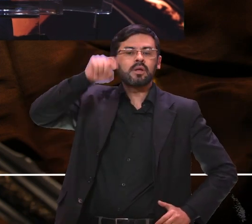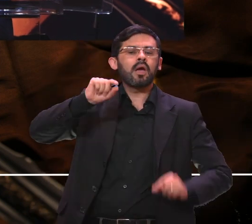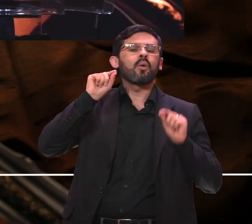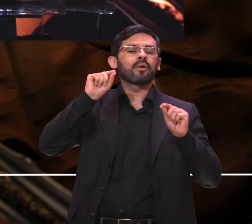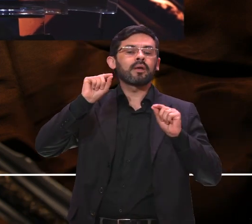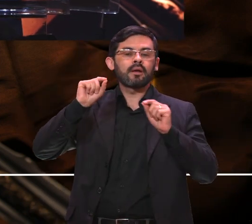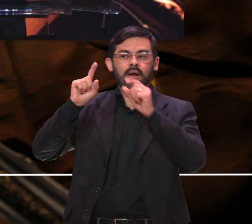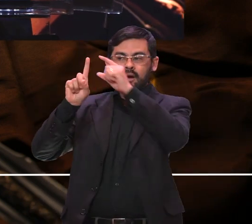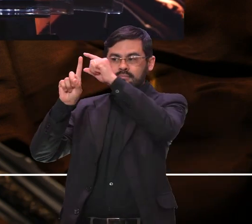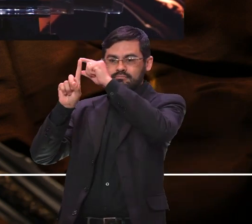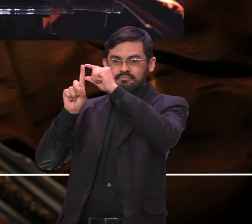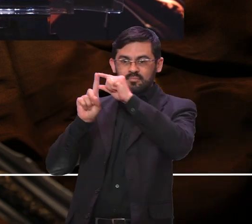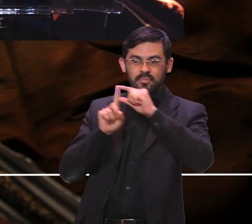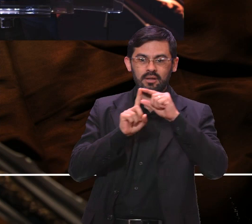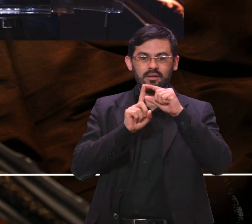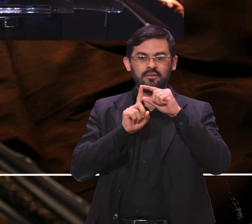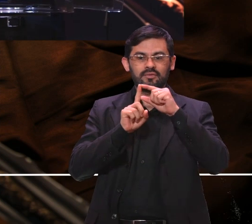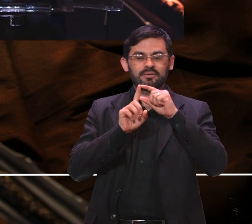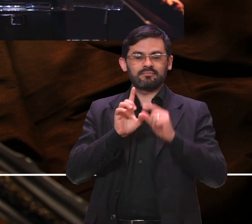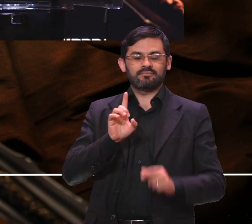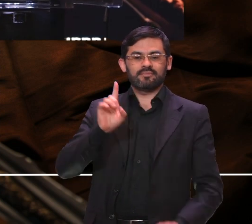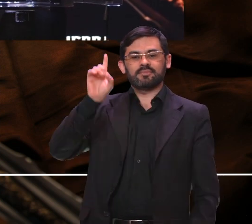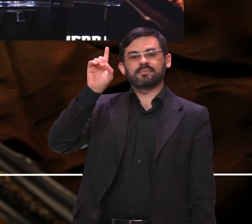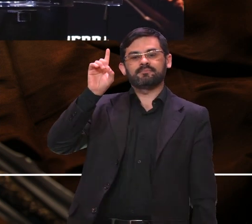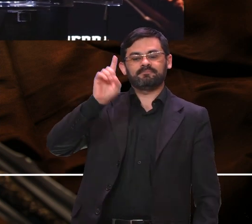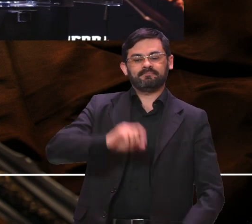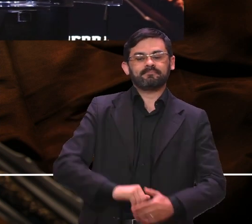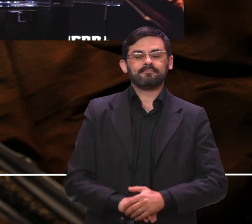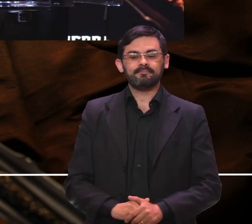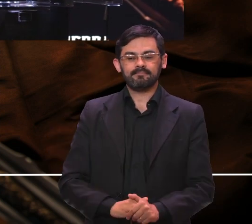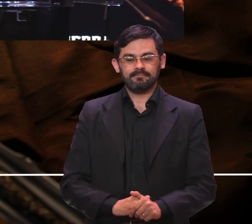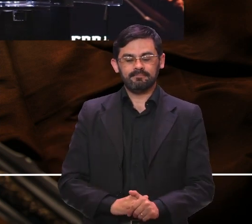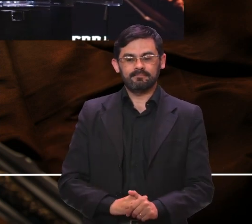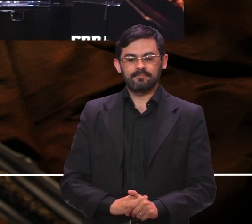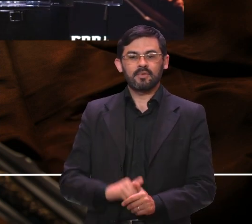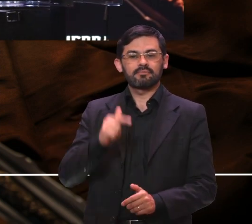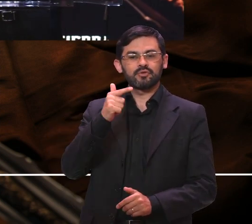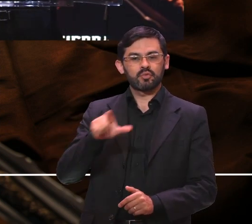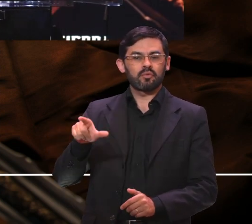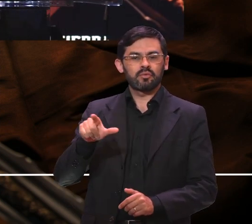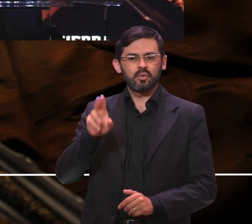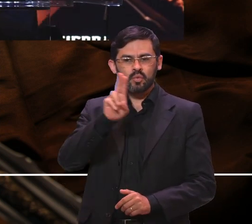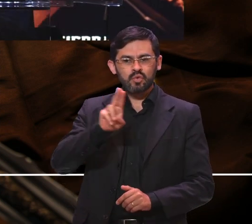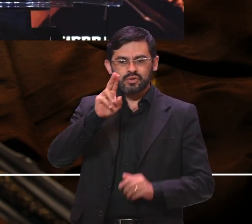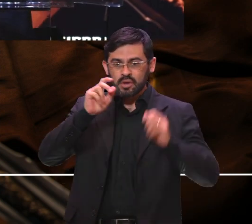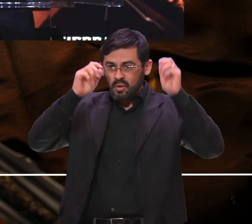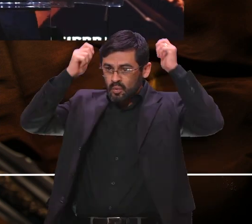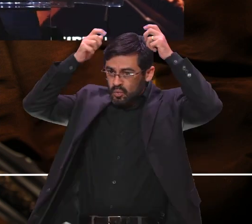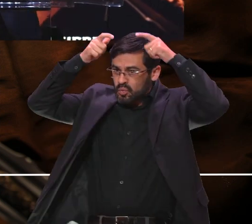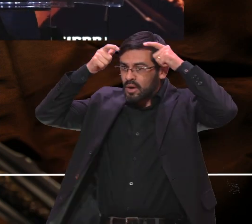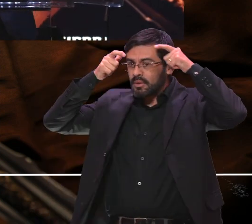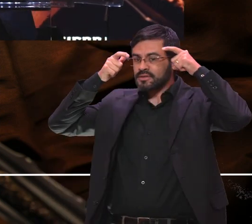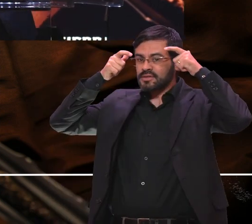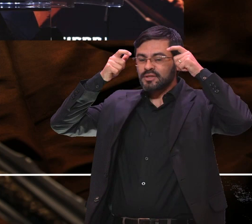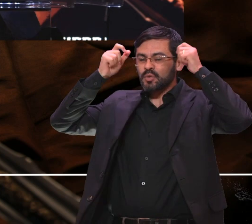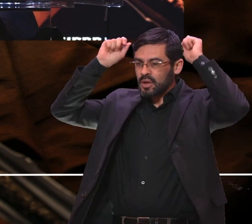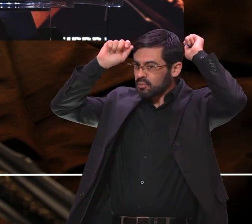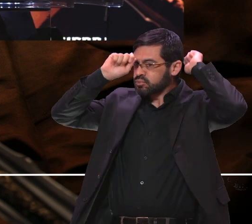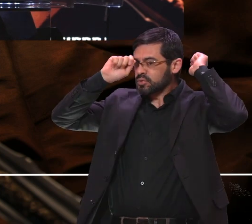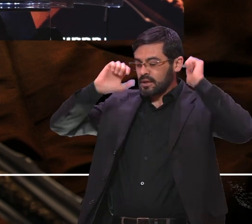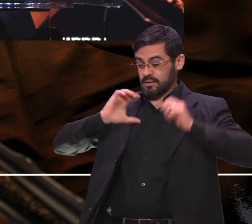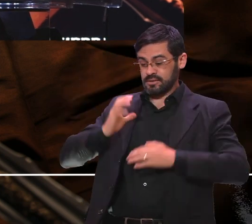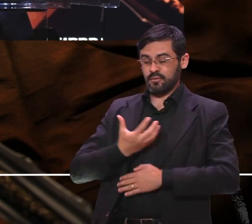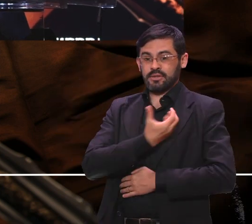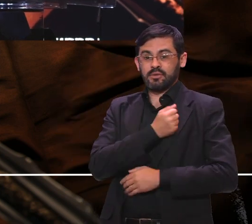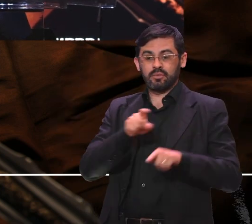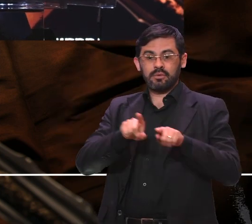a palavra de Deus. Mais uma vez, usem o capacete da salvação